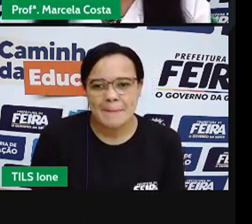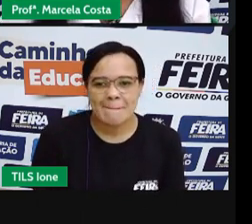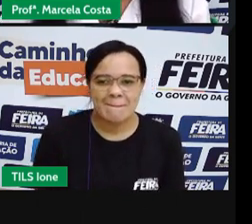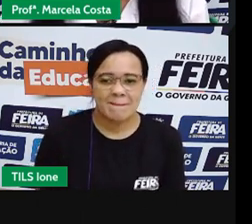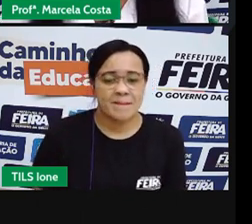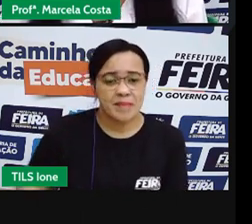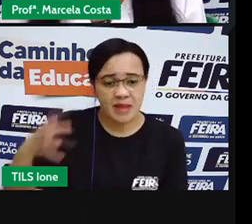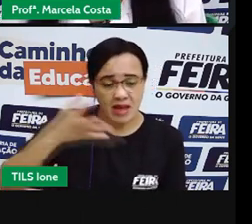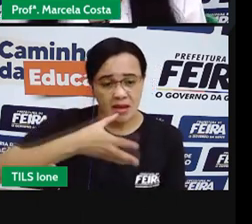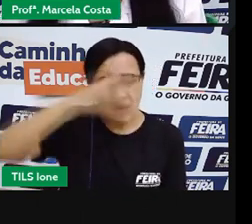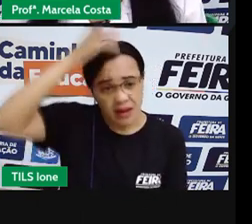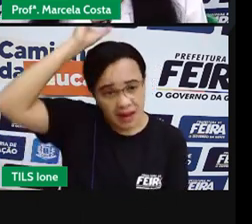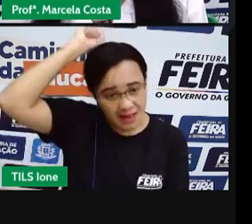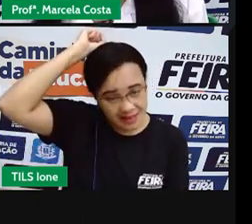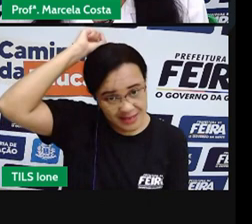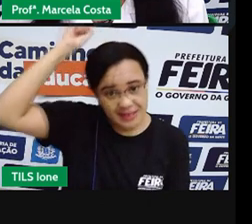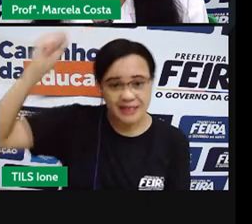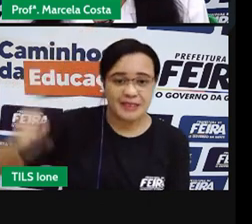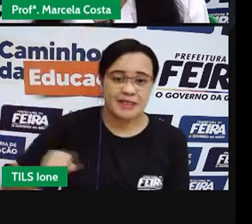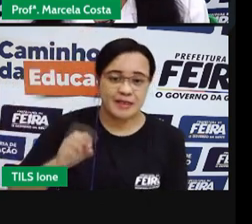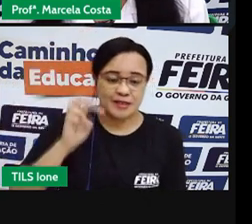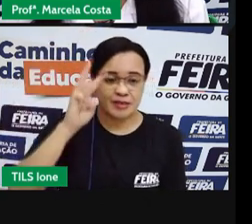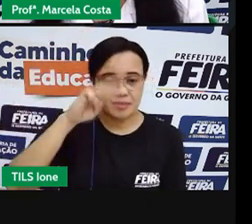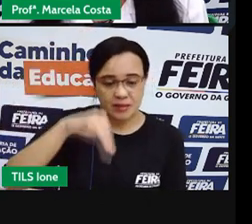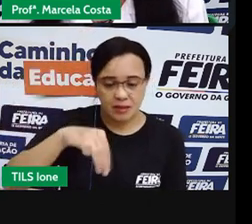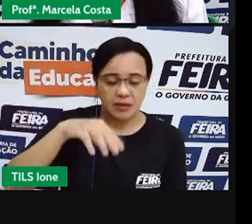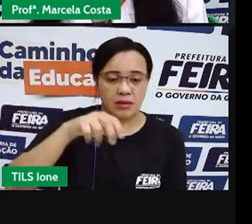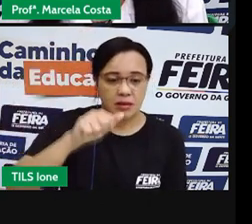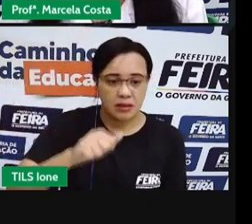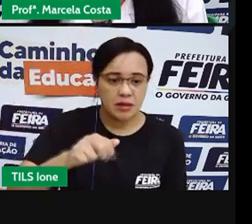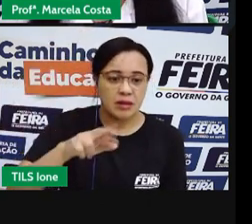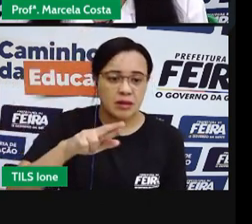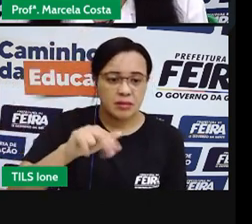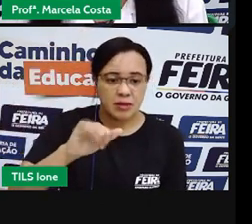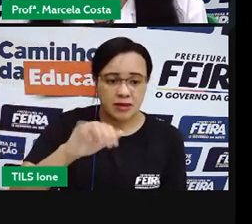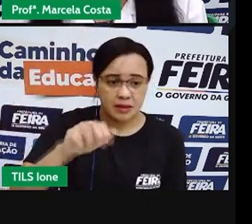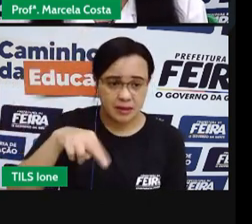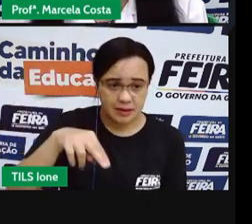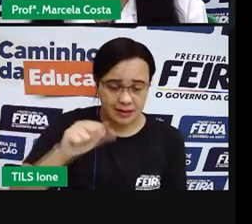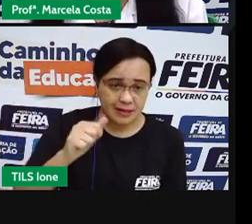A galinha de Marina botou 4 ovos.